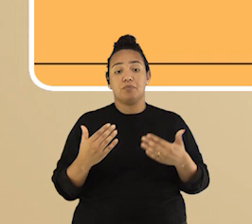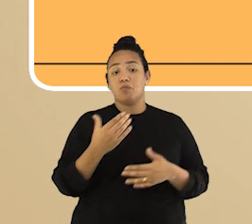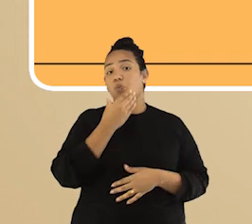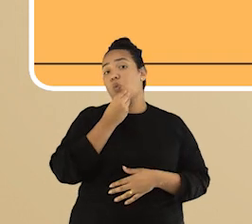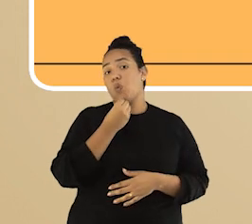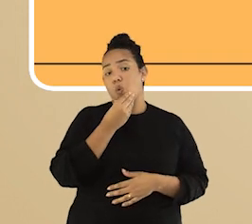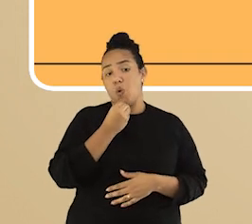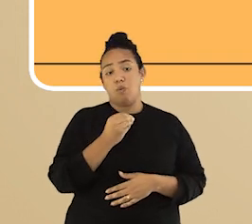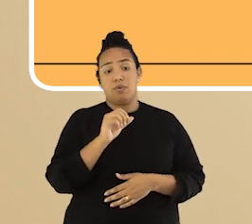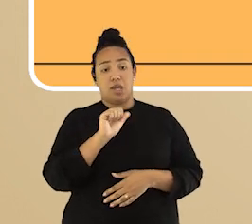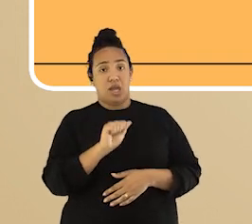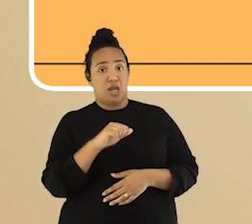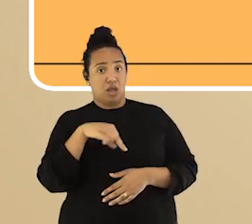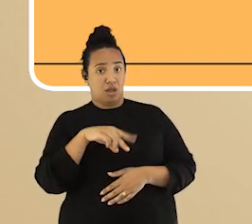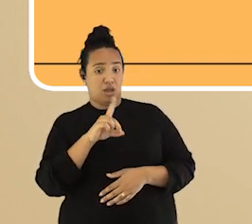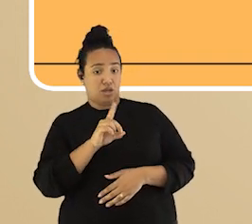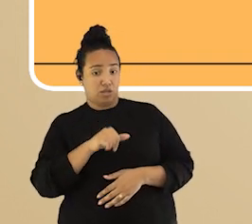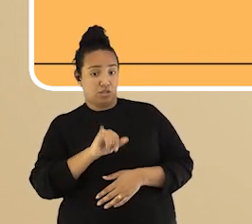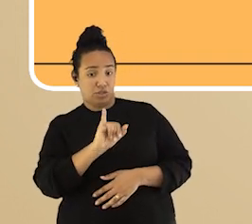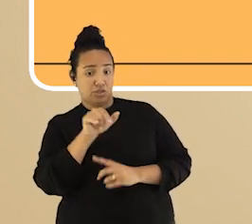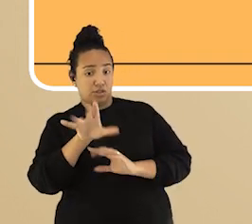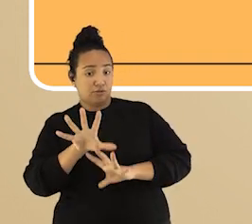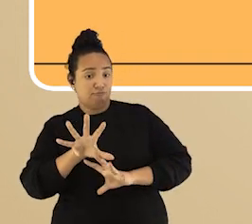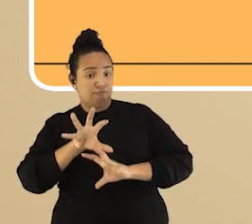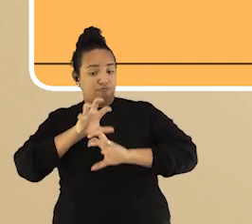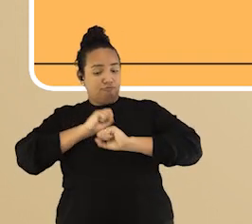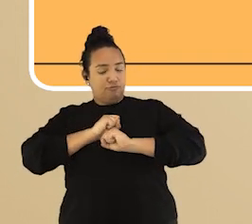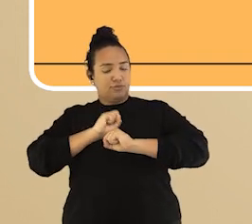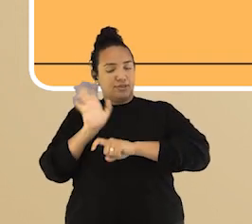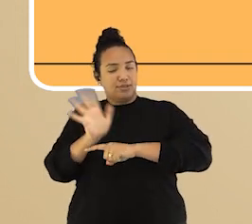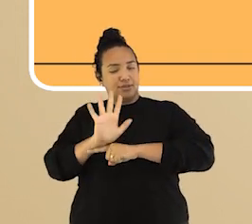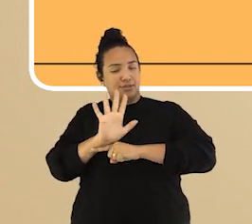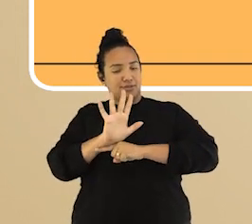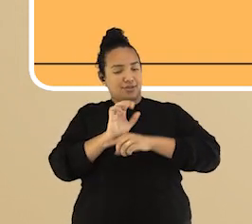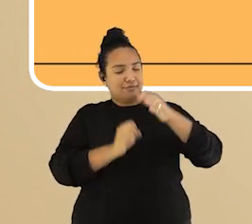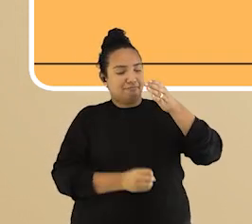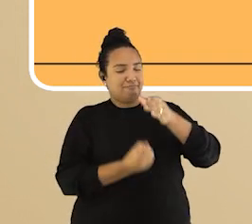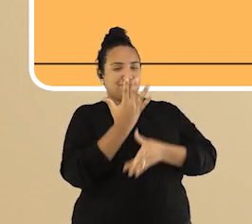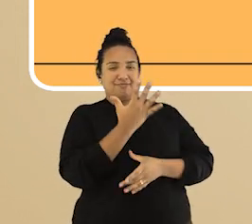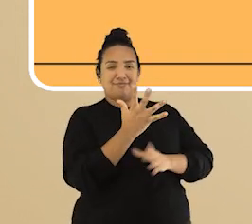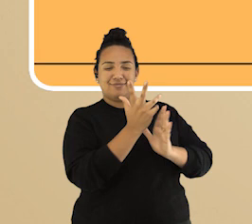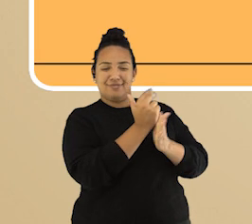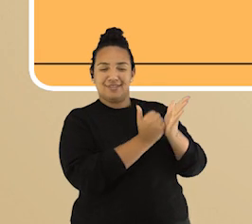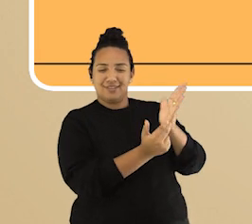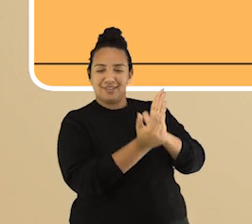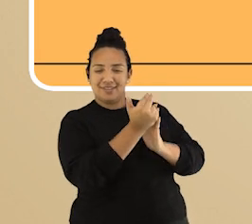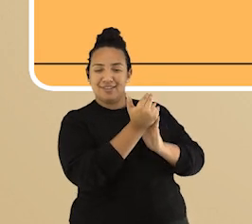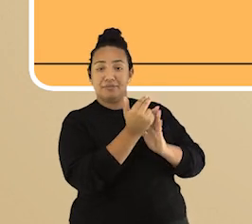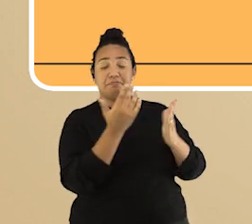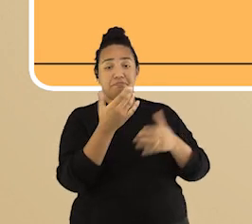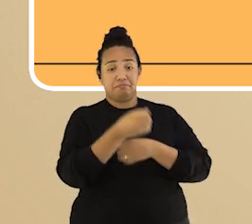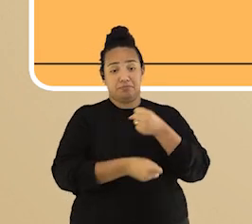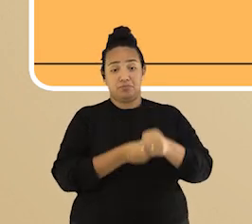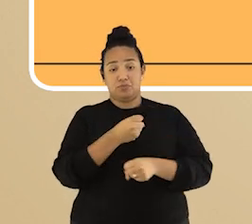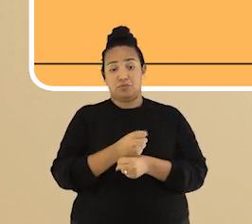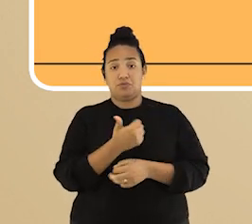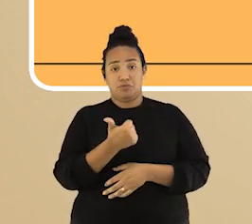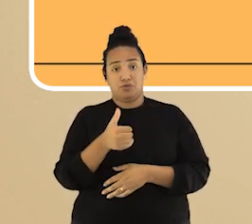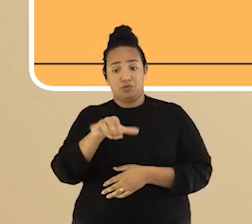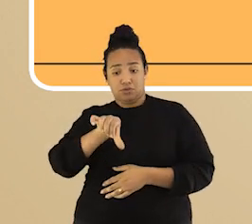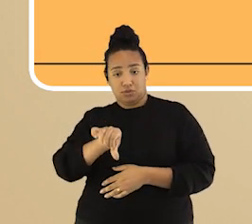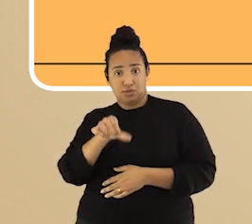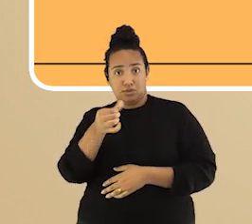de artista que incorporou o cinema em suas produções artísticas. Nos anos de 1960,